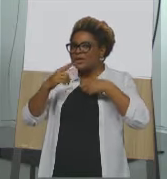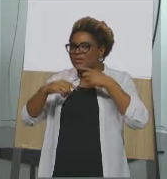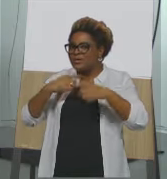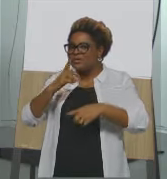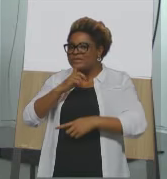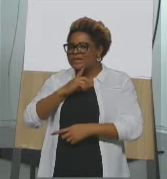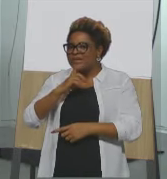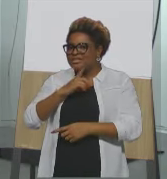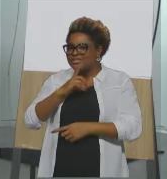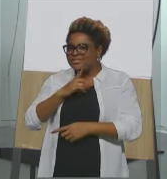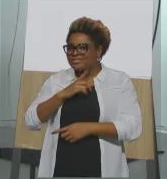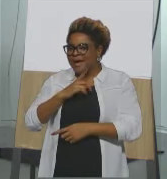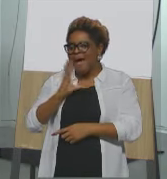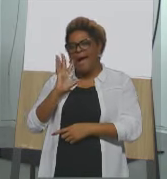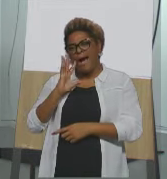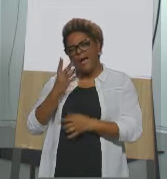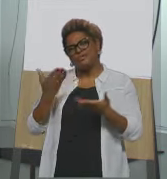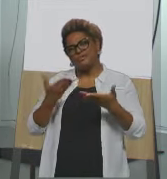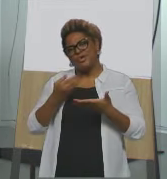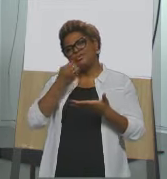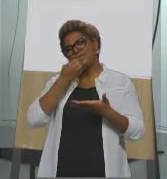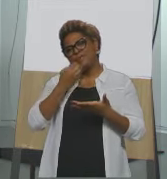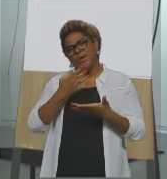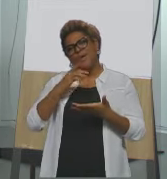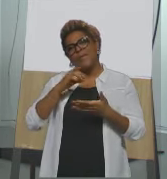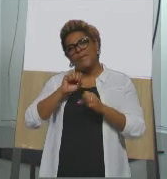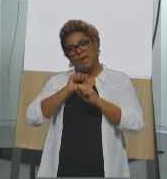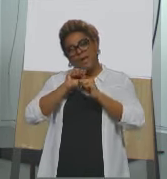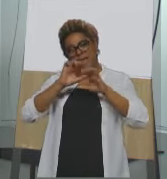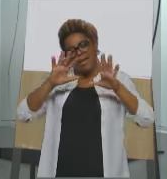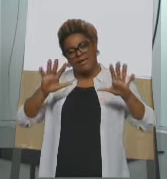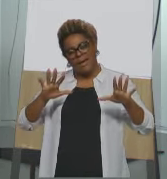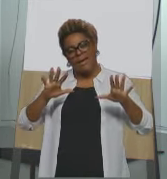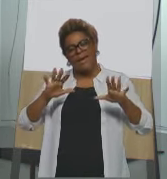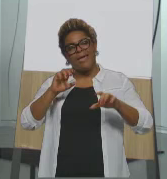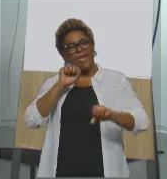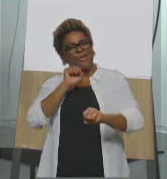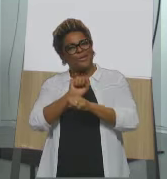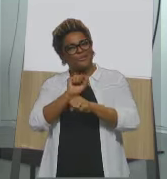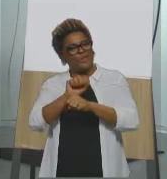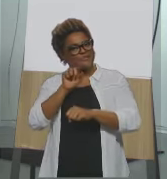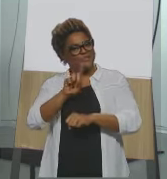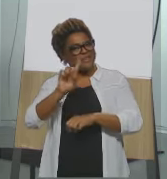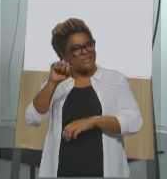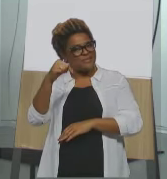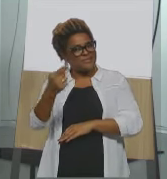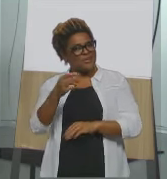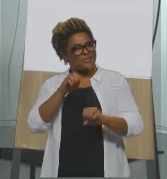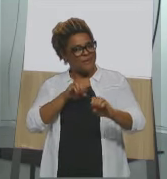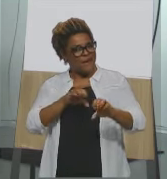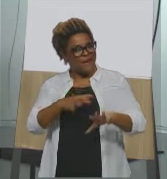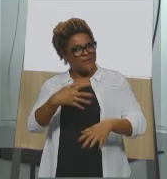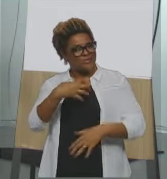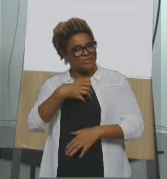retomar aí e tirar as dúvidas. Espero você na próxima aula de ciências, porque aí nós estamos prontos aí